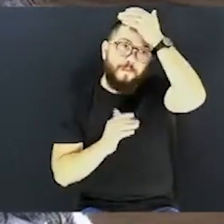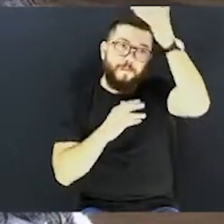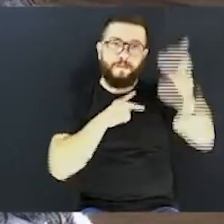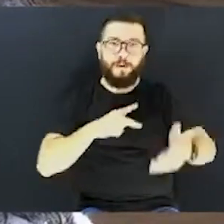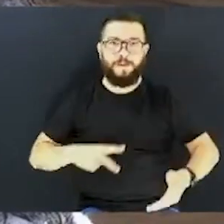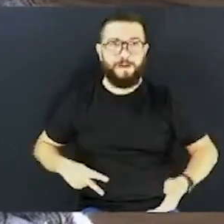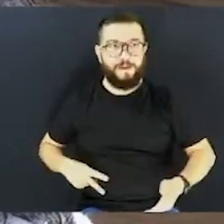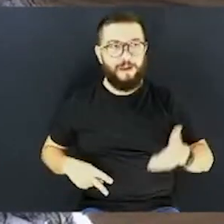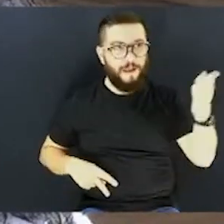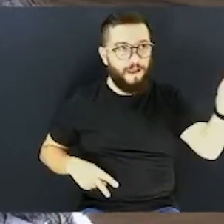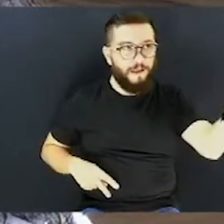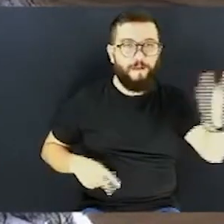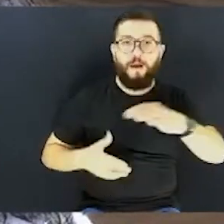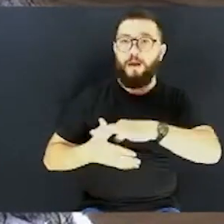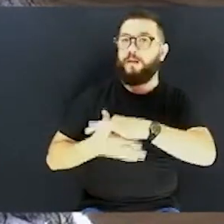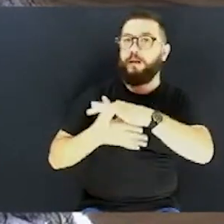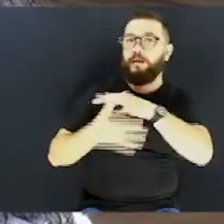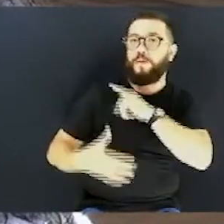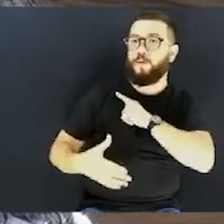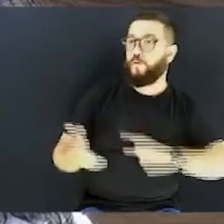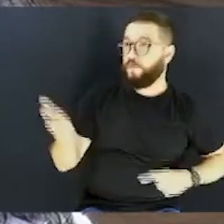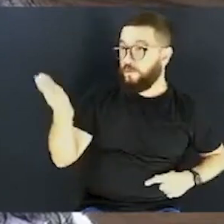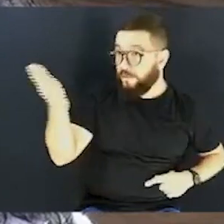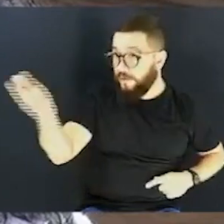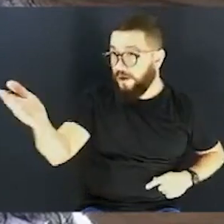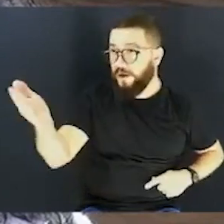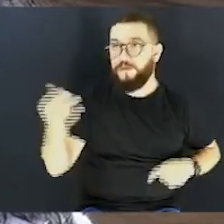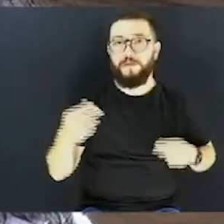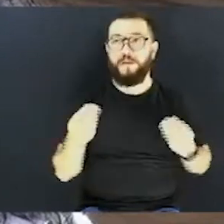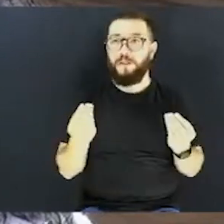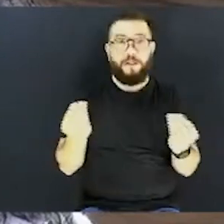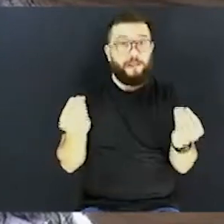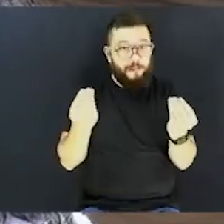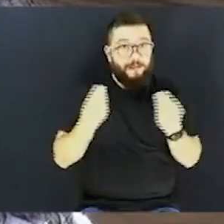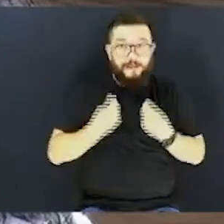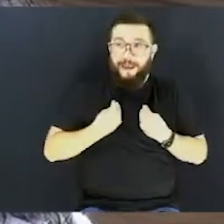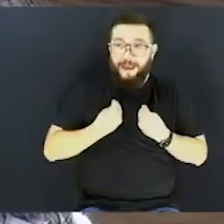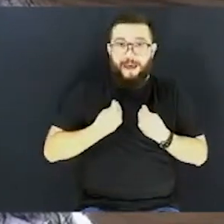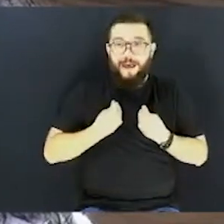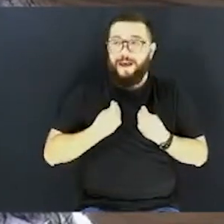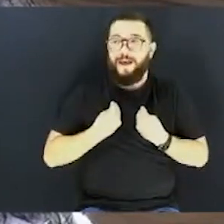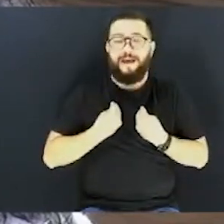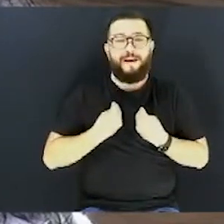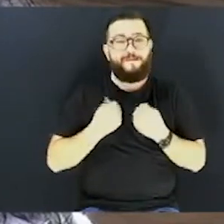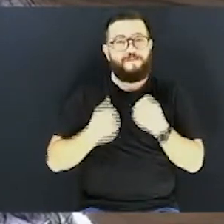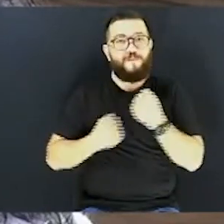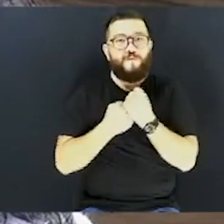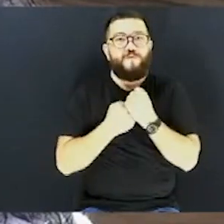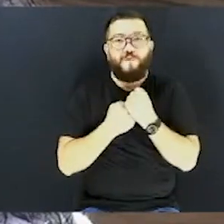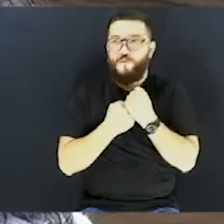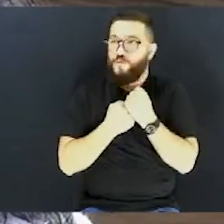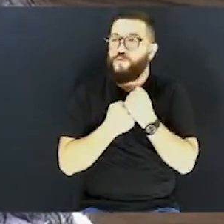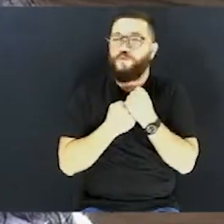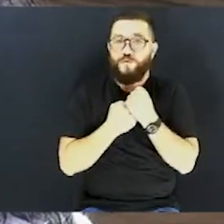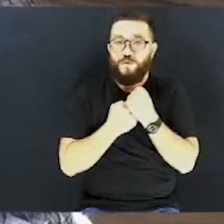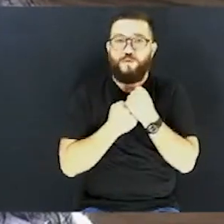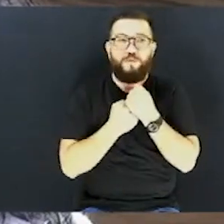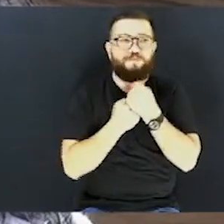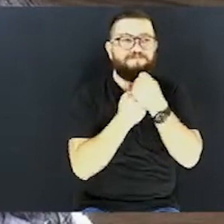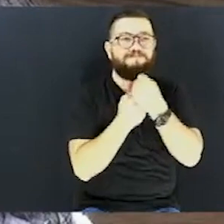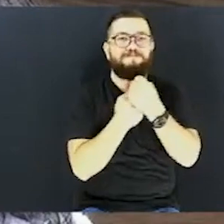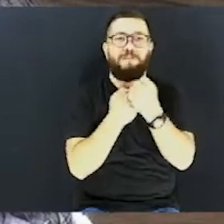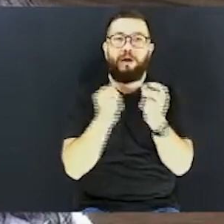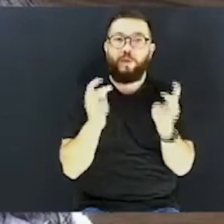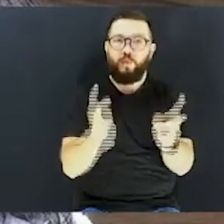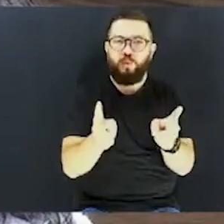que nos concederam esse apoio para que nós pudéssemos estar conduzindo essa votação aqui hoje,